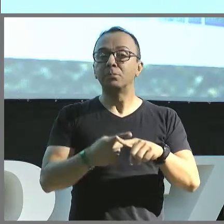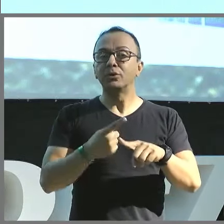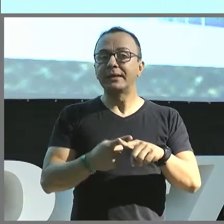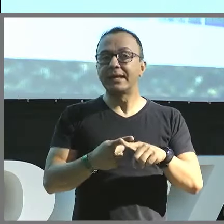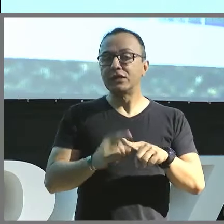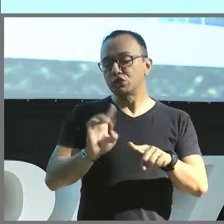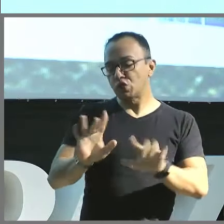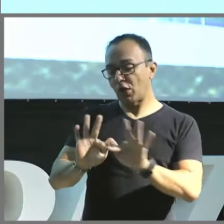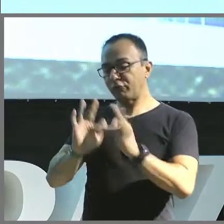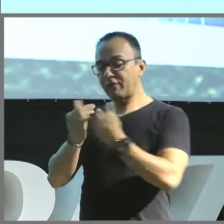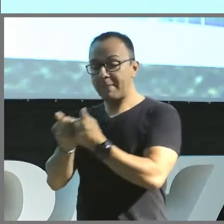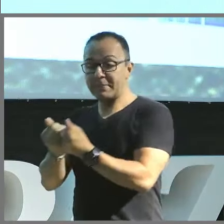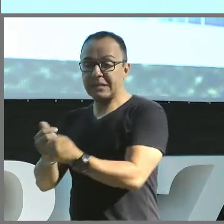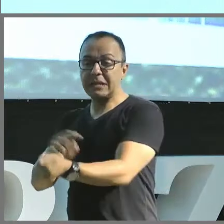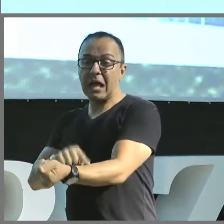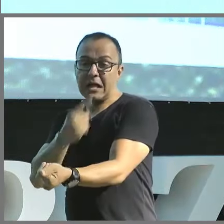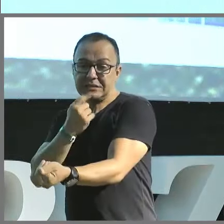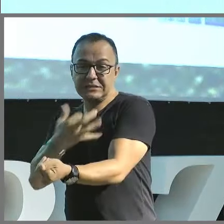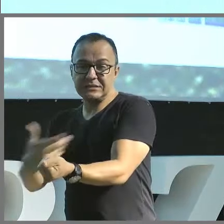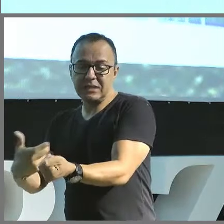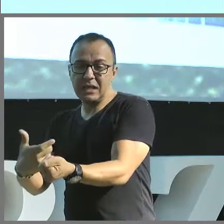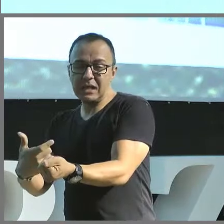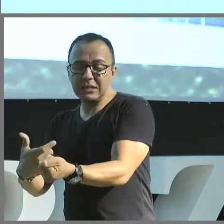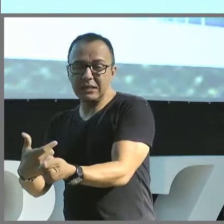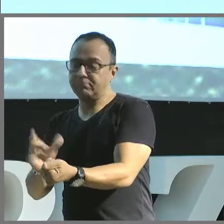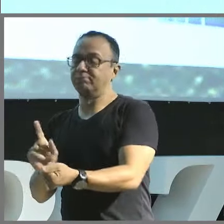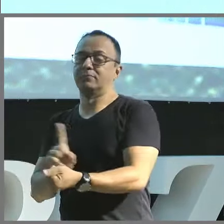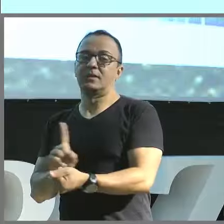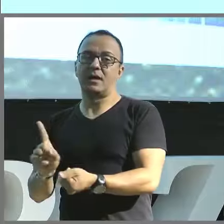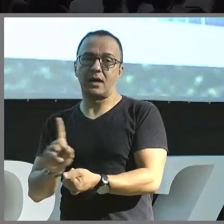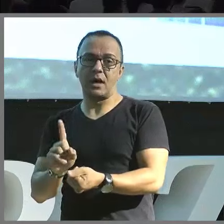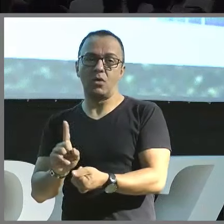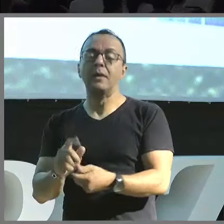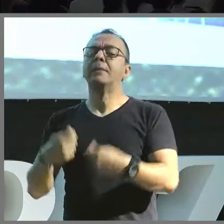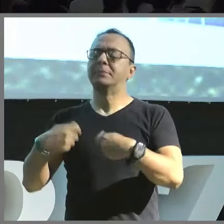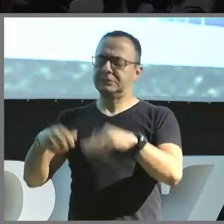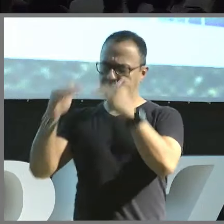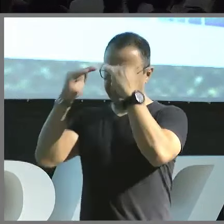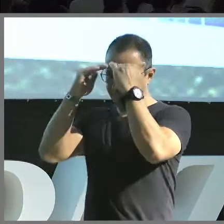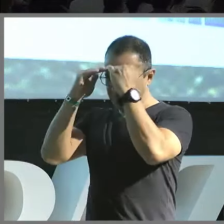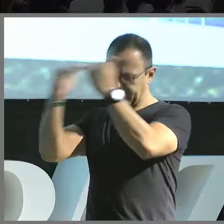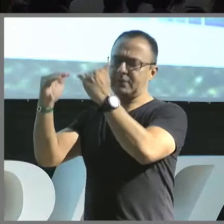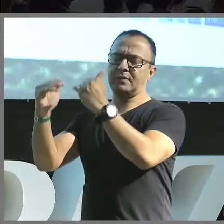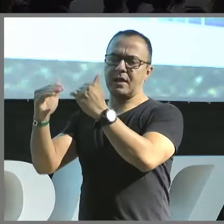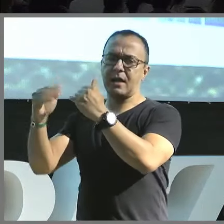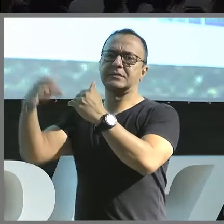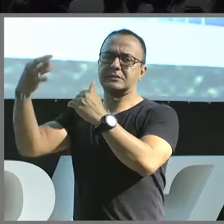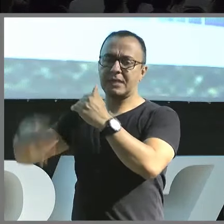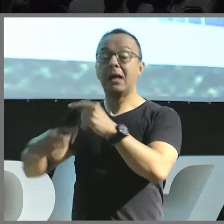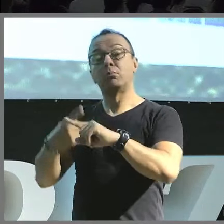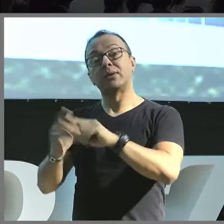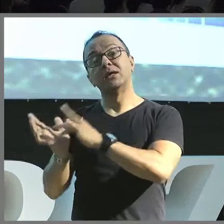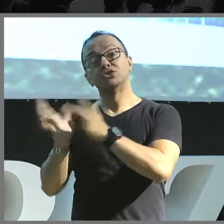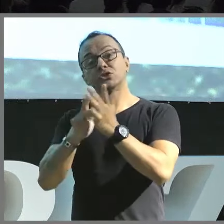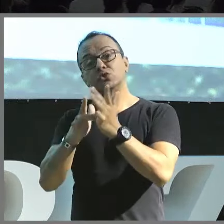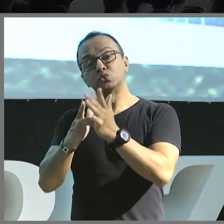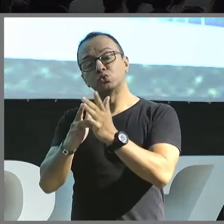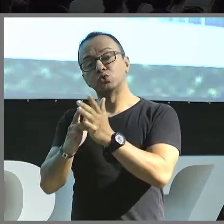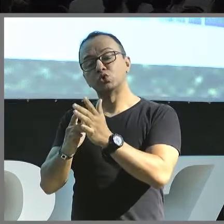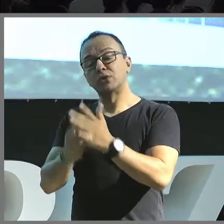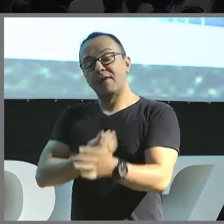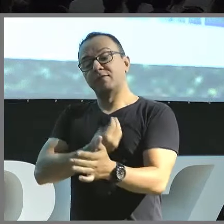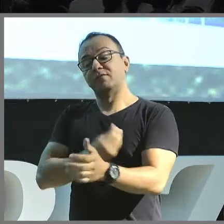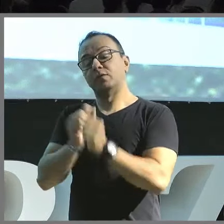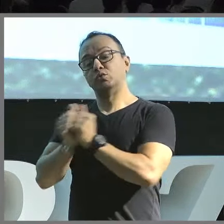uma parentela, que Jesus nos disse que nós temos que honrar, com a qual ele viveu 30 anos